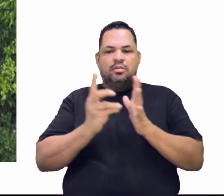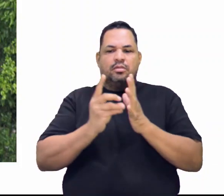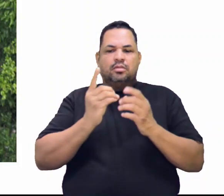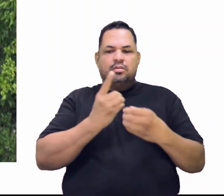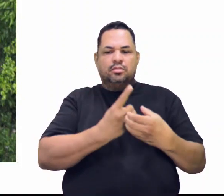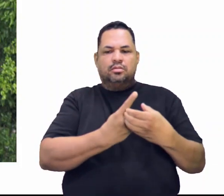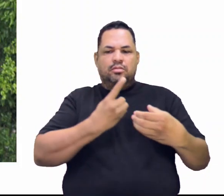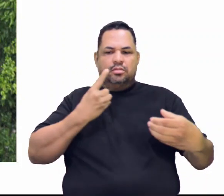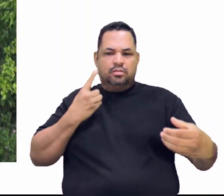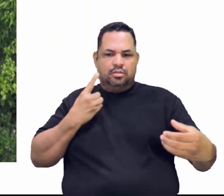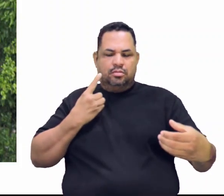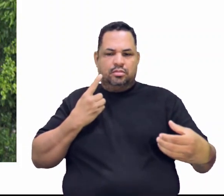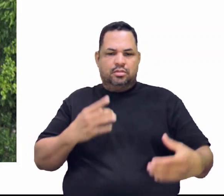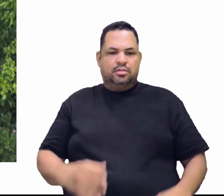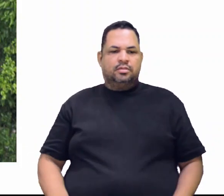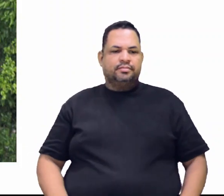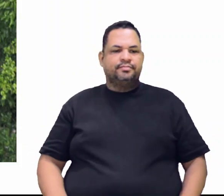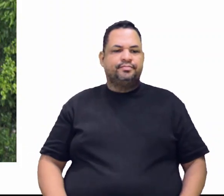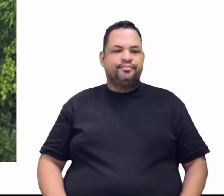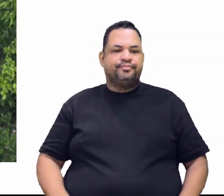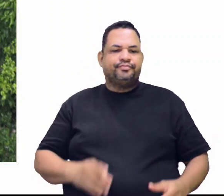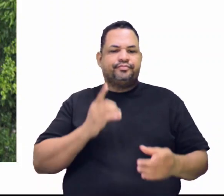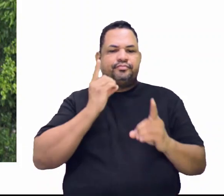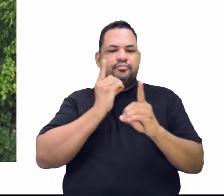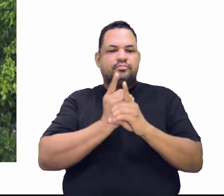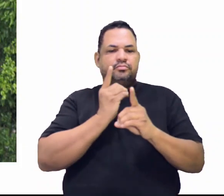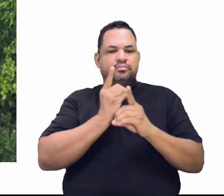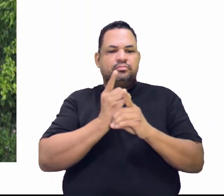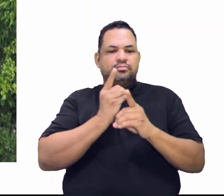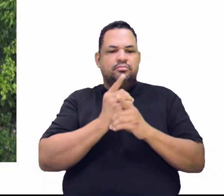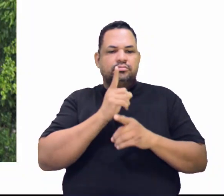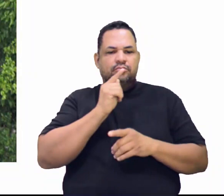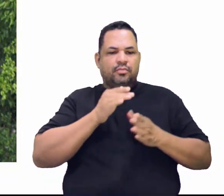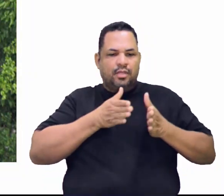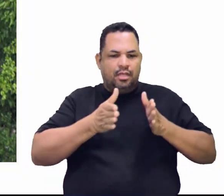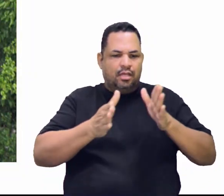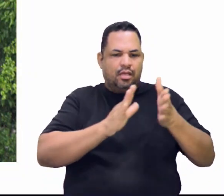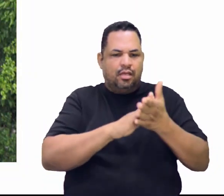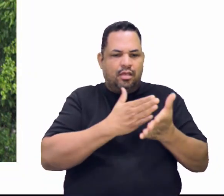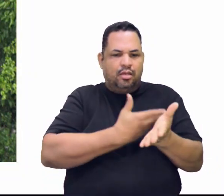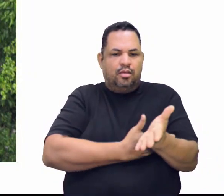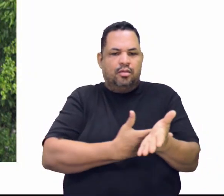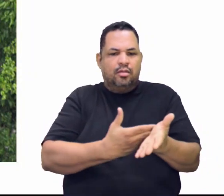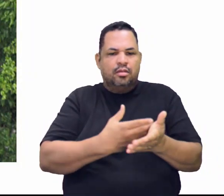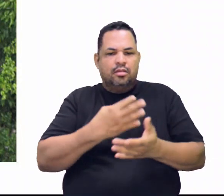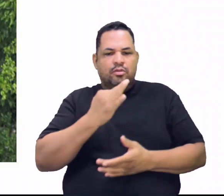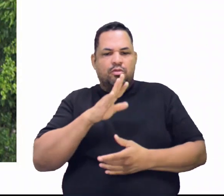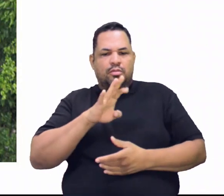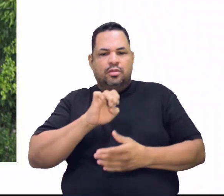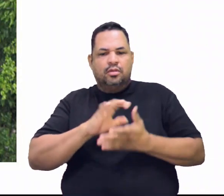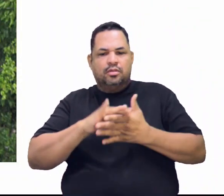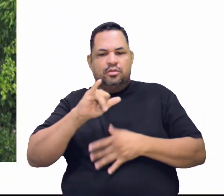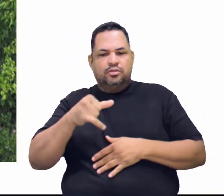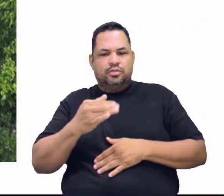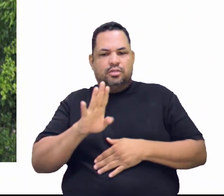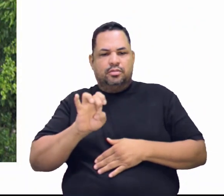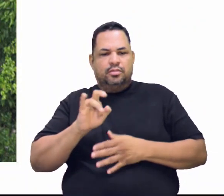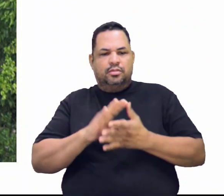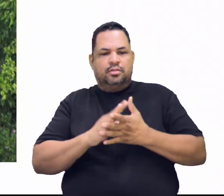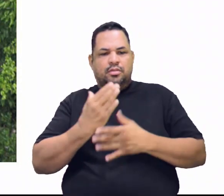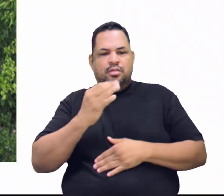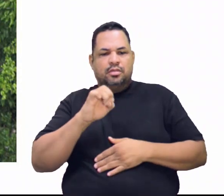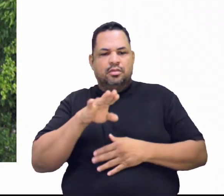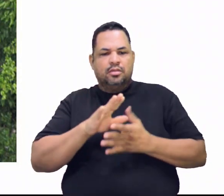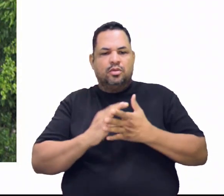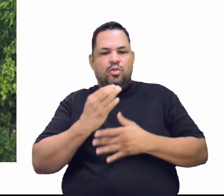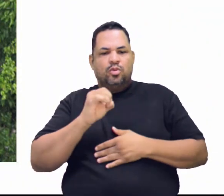isolados. Eles se encontram nas áreas do Rio Branco. Algumas tribos, como o Tupari, o Jabuti, o